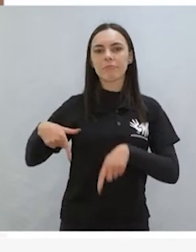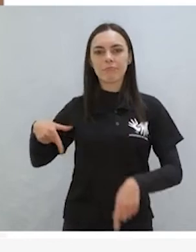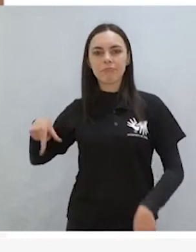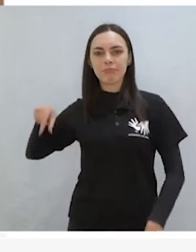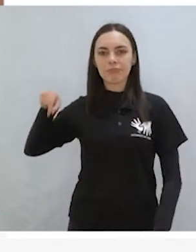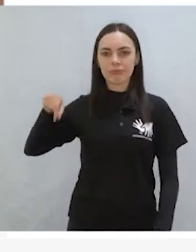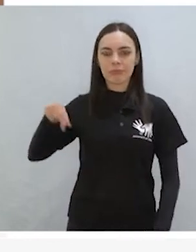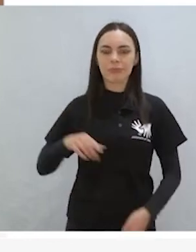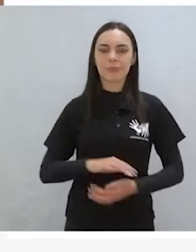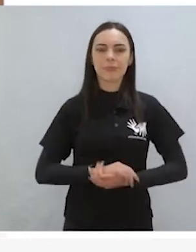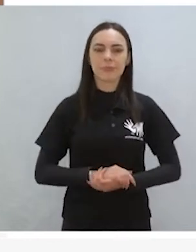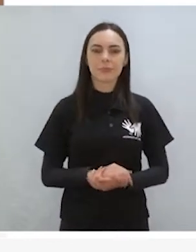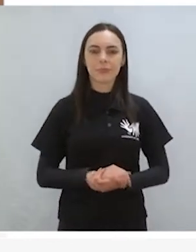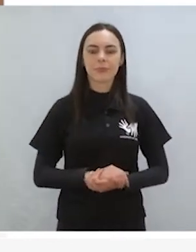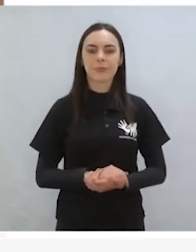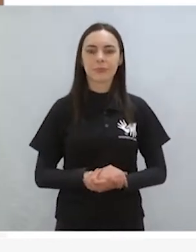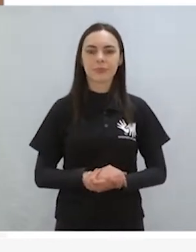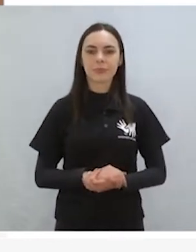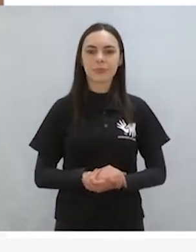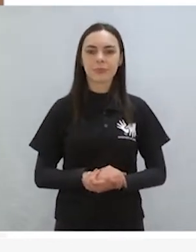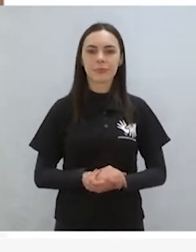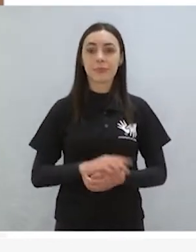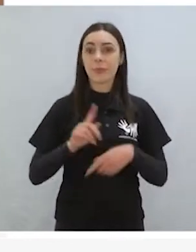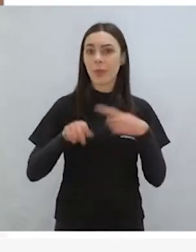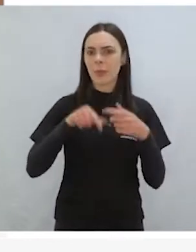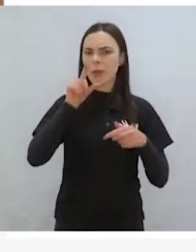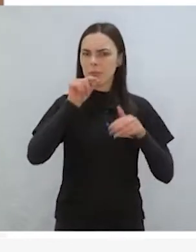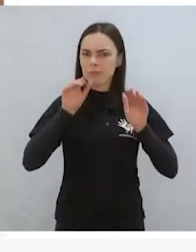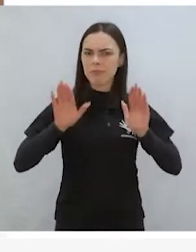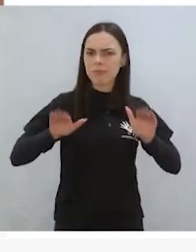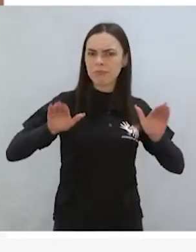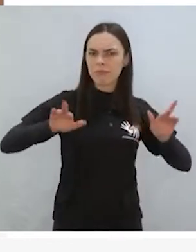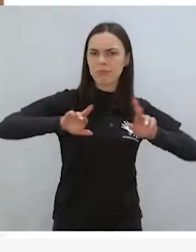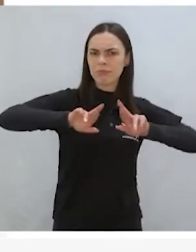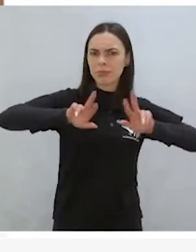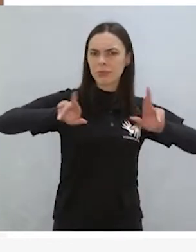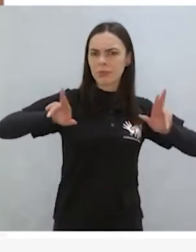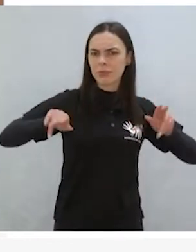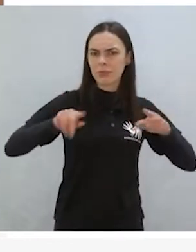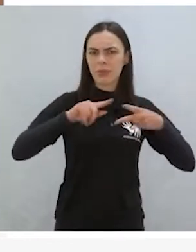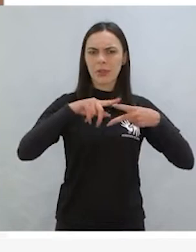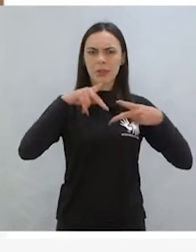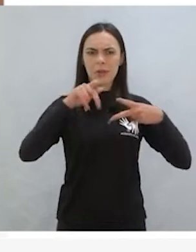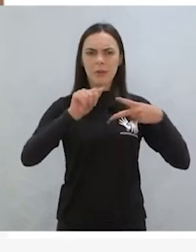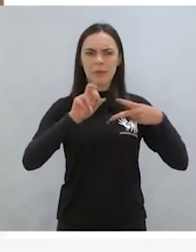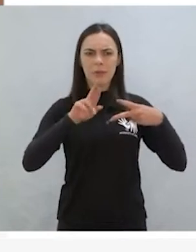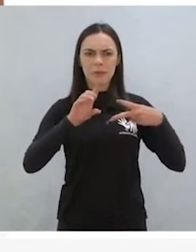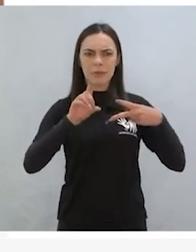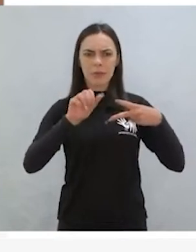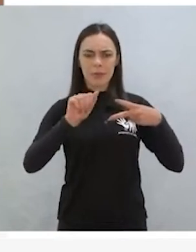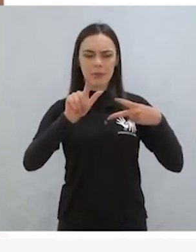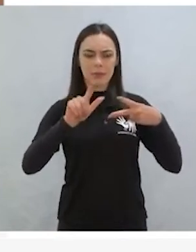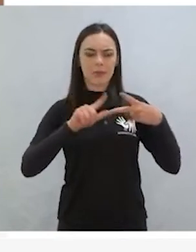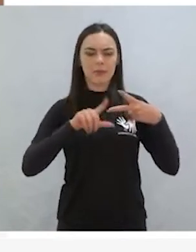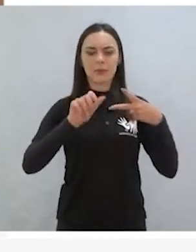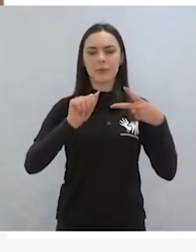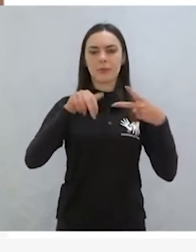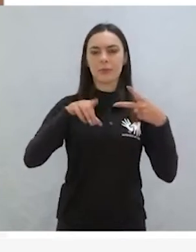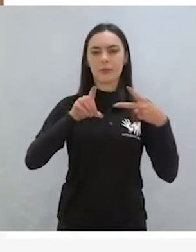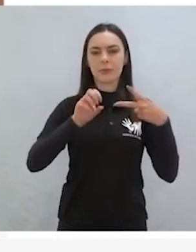rabos. Logo depois, pardais, andorinhas, corujas